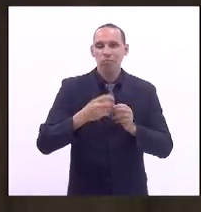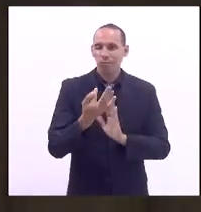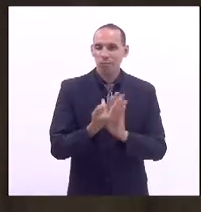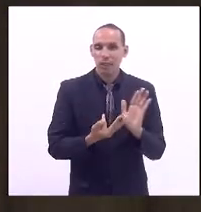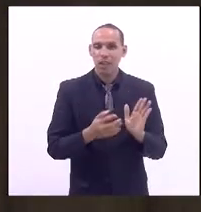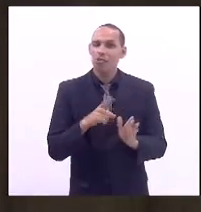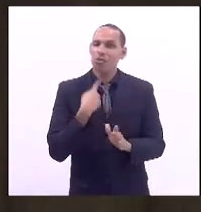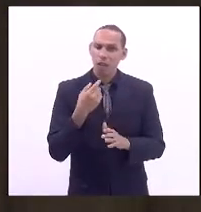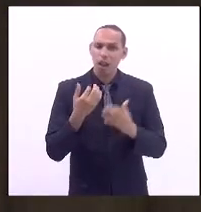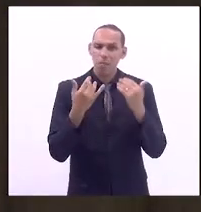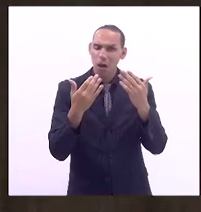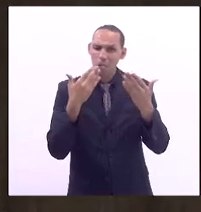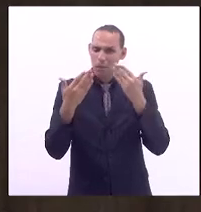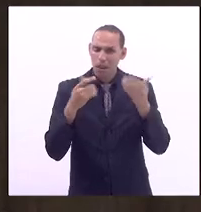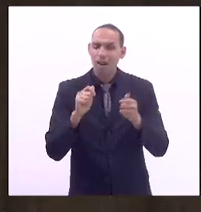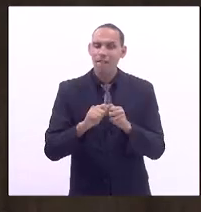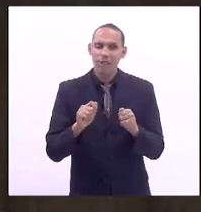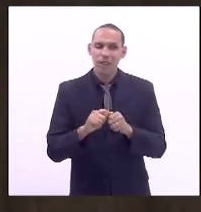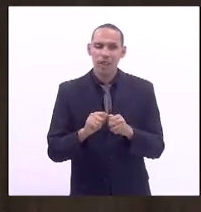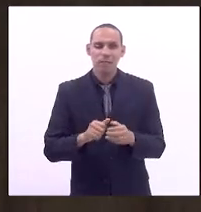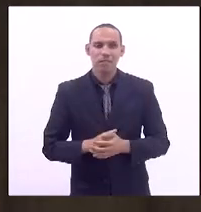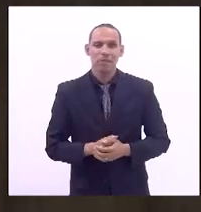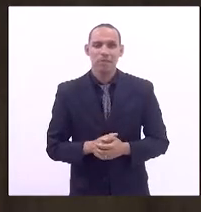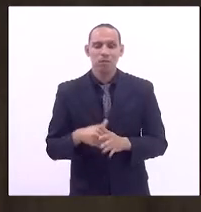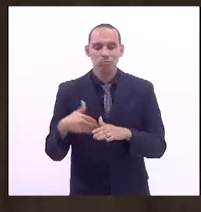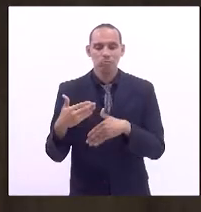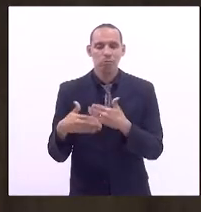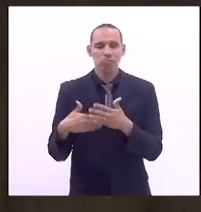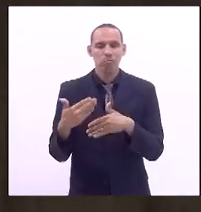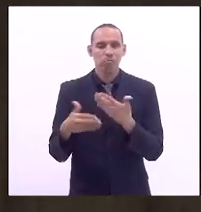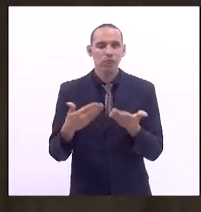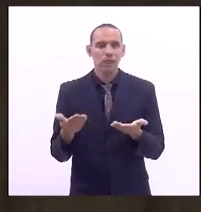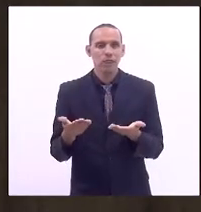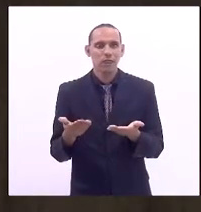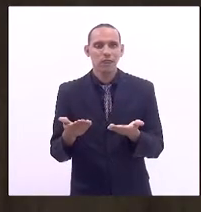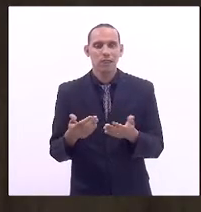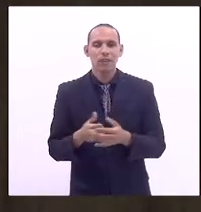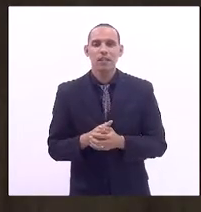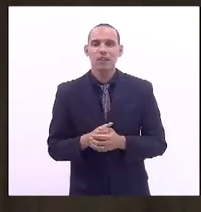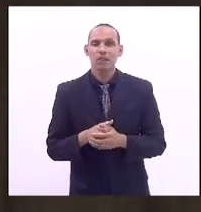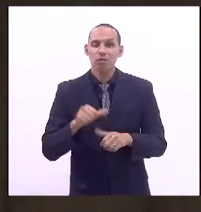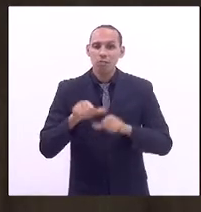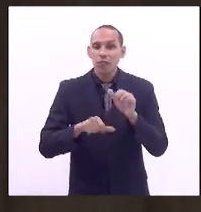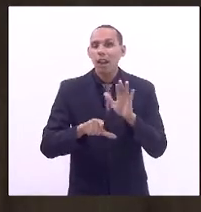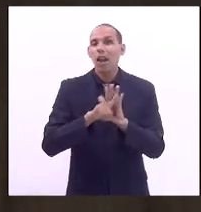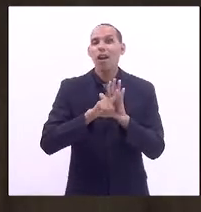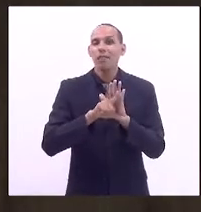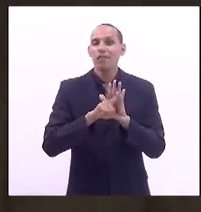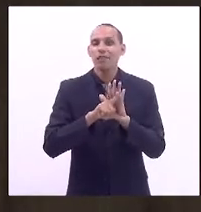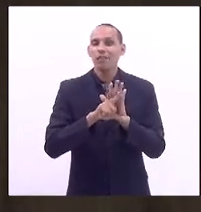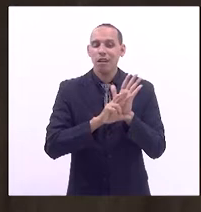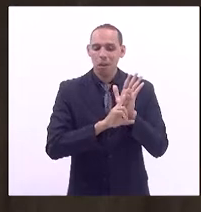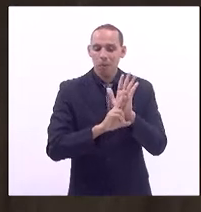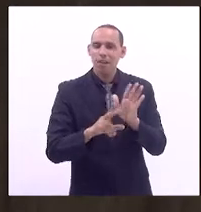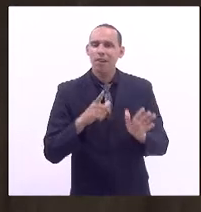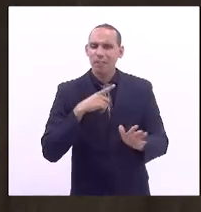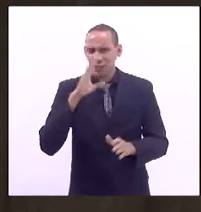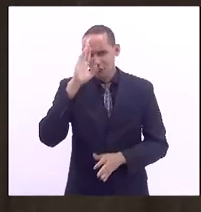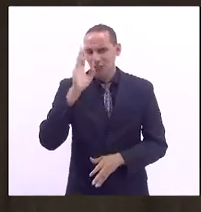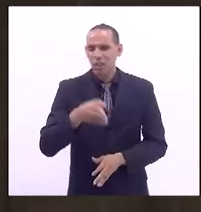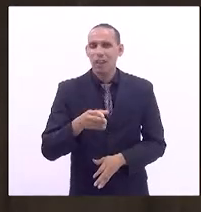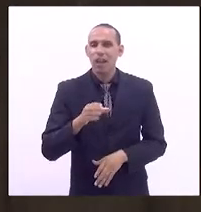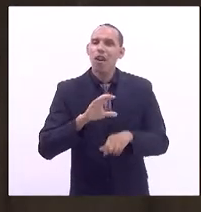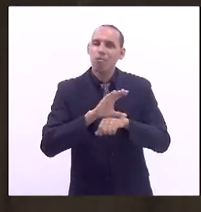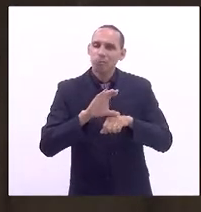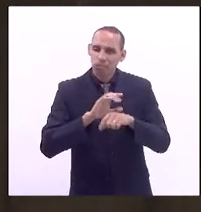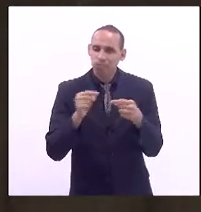fizemos audiência pública posteriormente virou daí e houve uma representação direta de